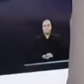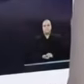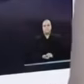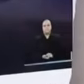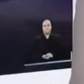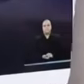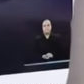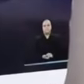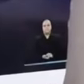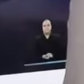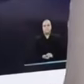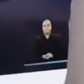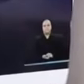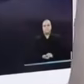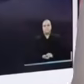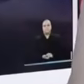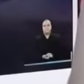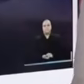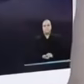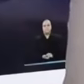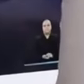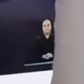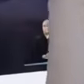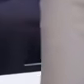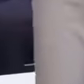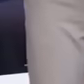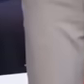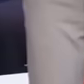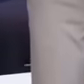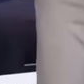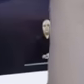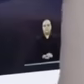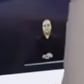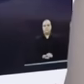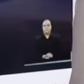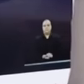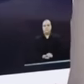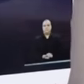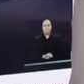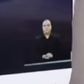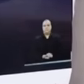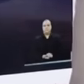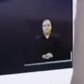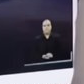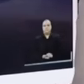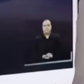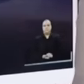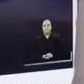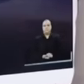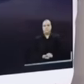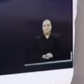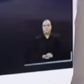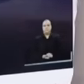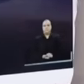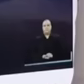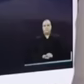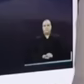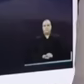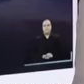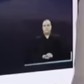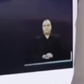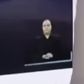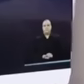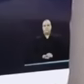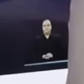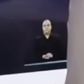E ontem rolou mais um debate pela Prefeitura de São Paulo, aquela que está sendo a mais acirrada do país. E apesar